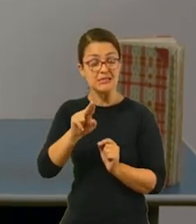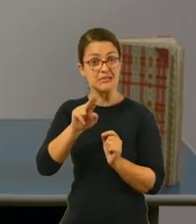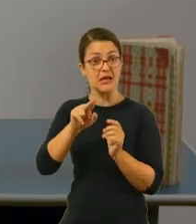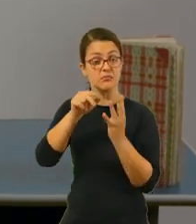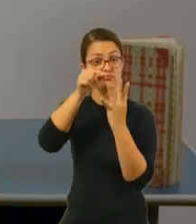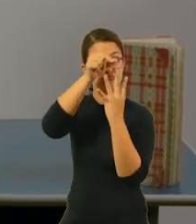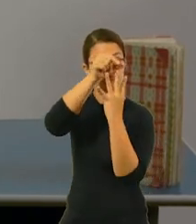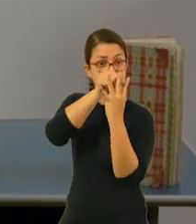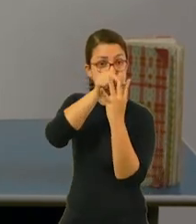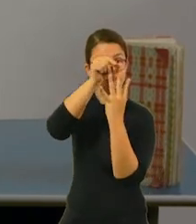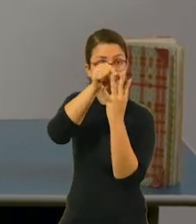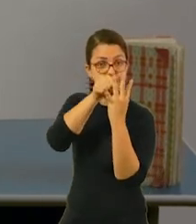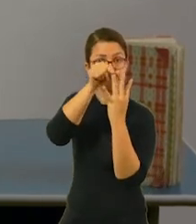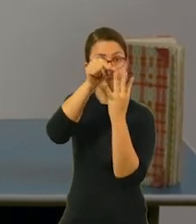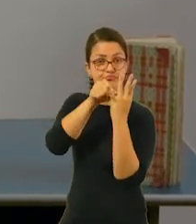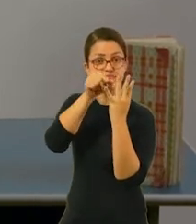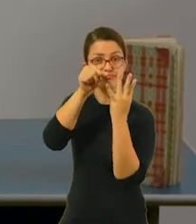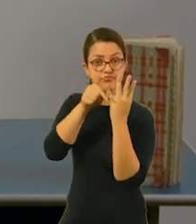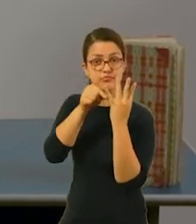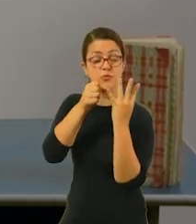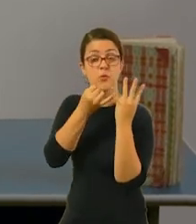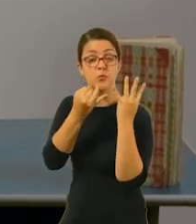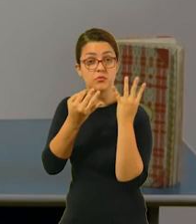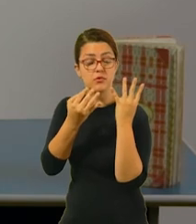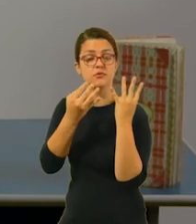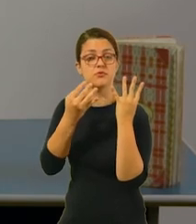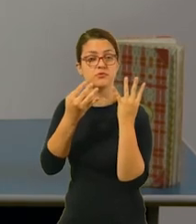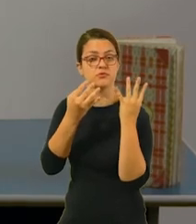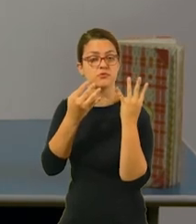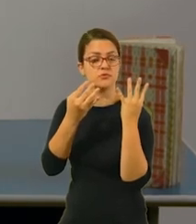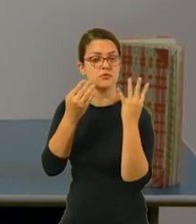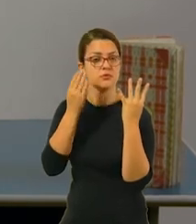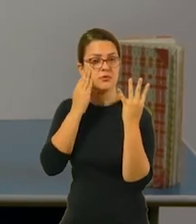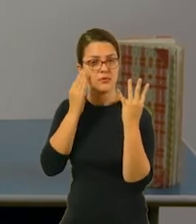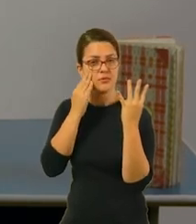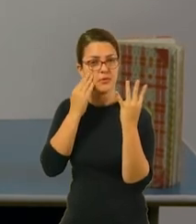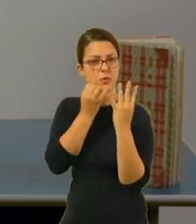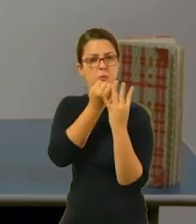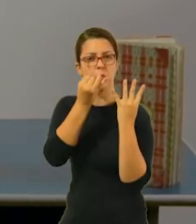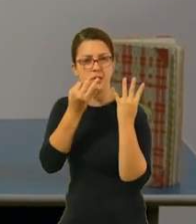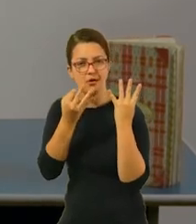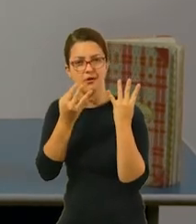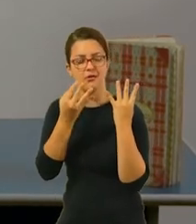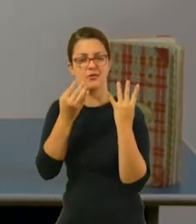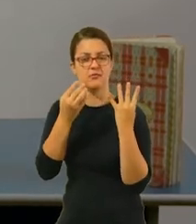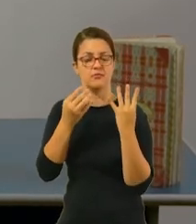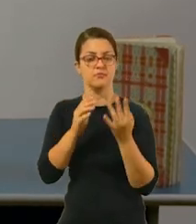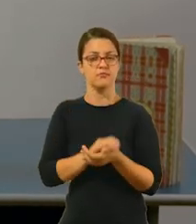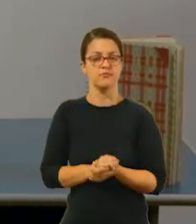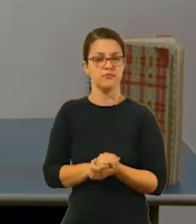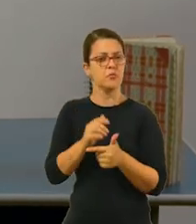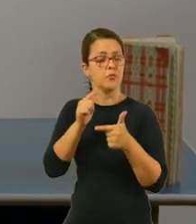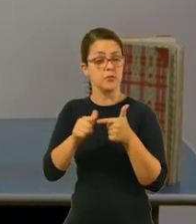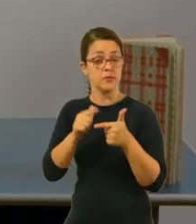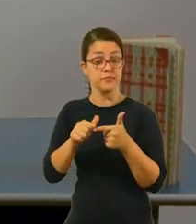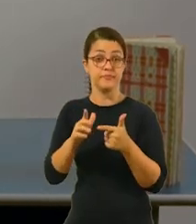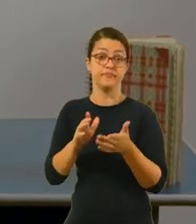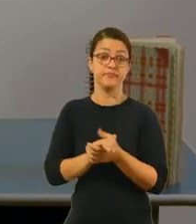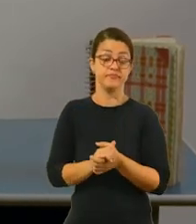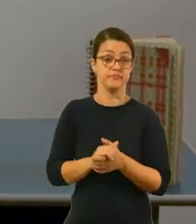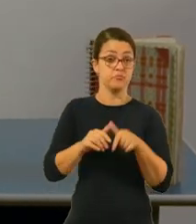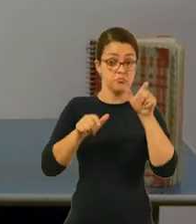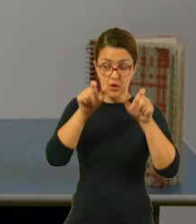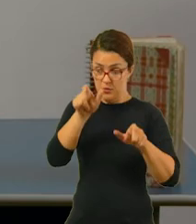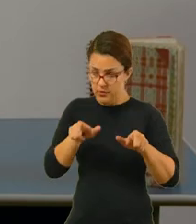para facilitar a contagem dos números. Então, vamos voltar à situação problema.